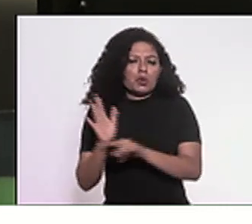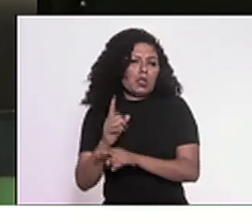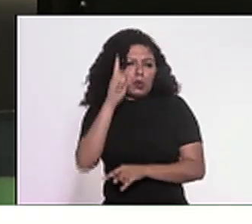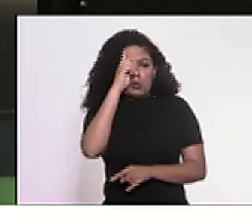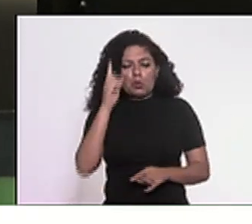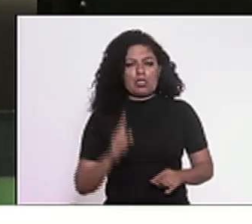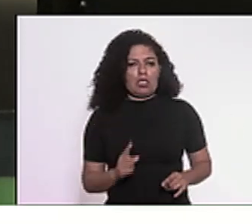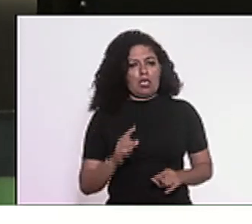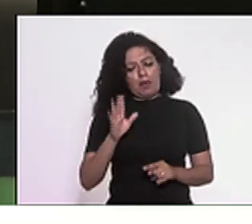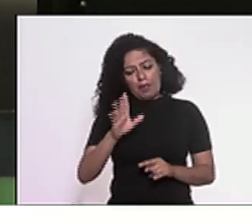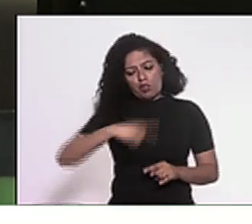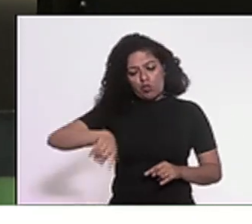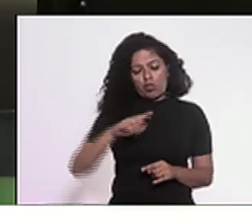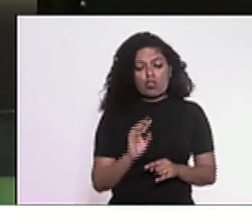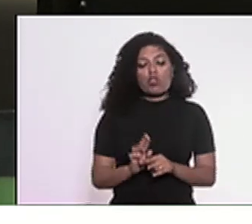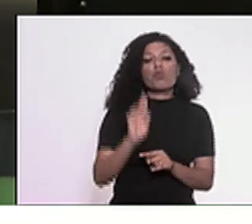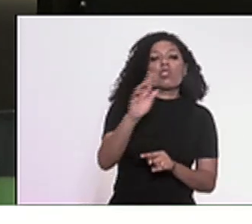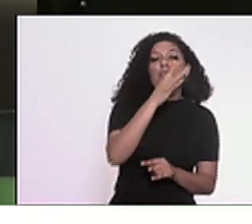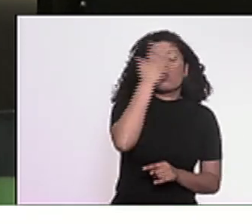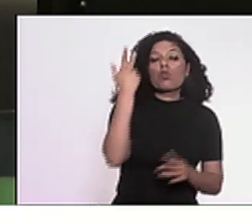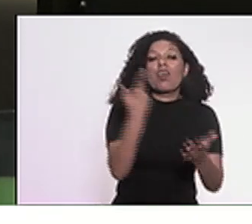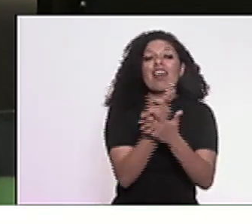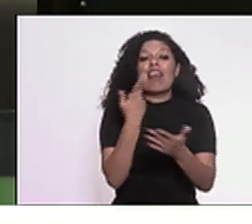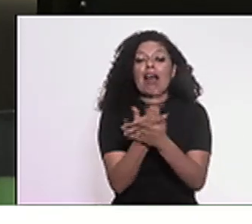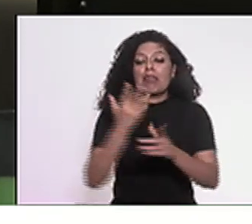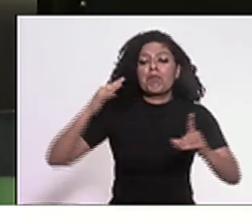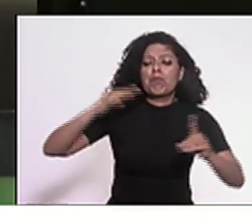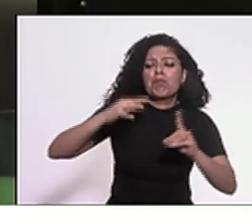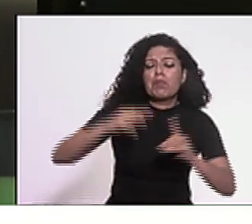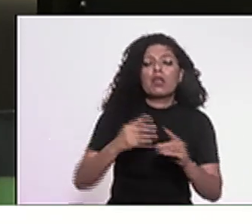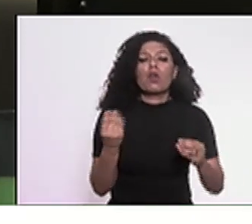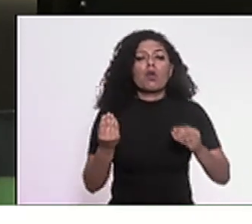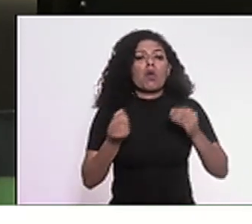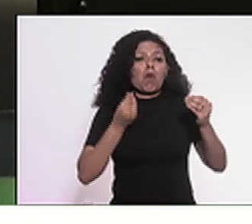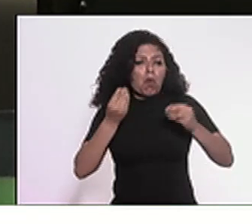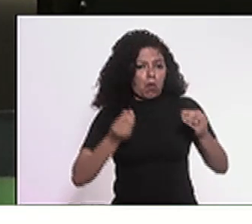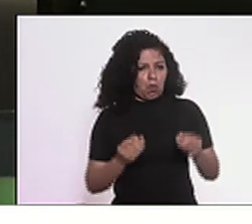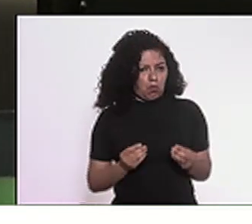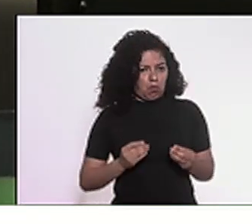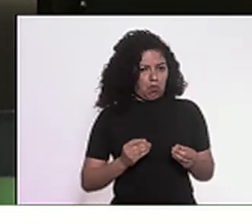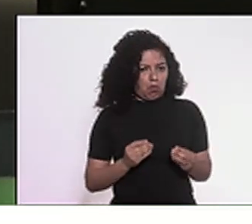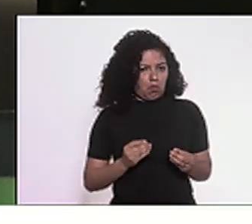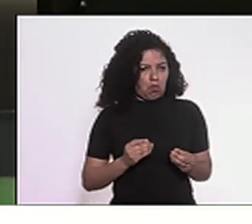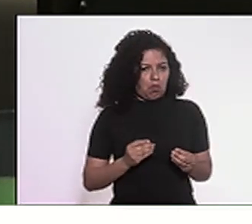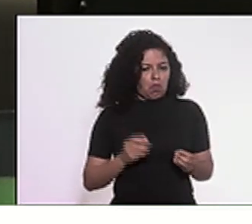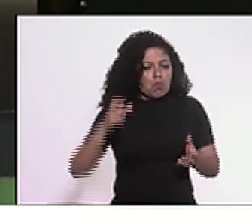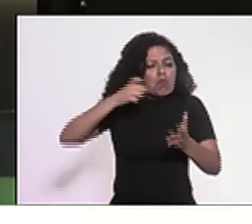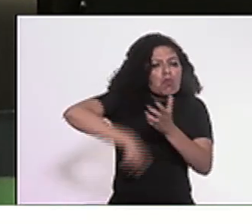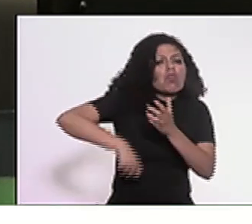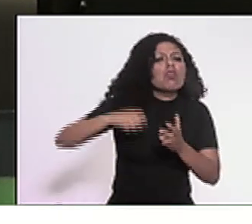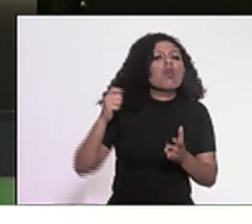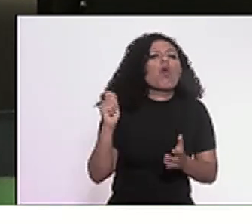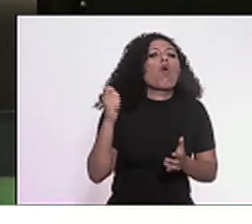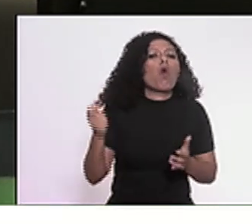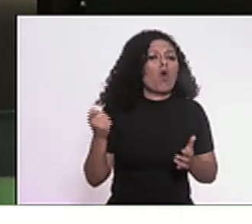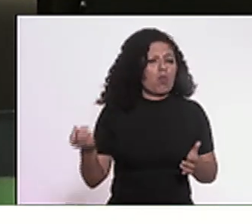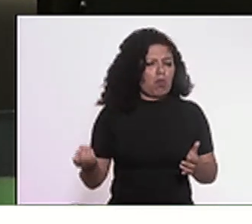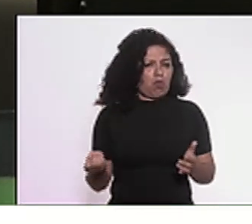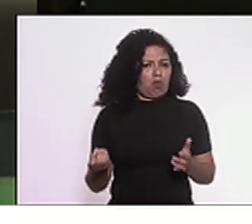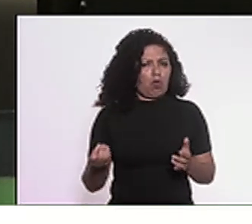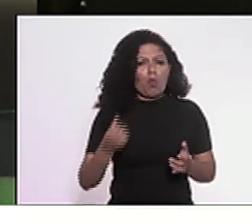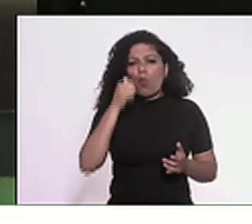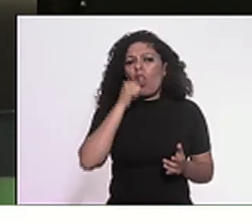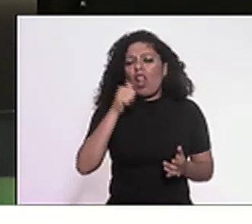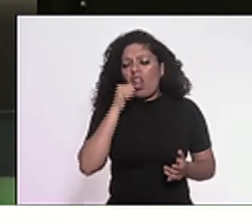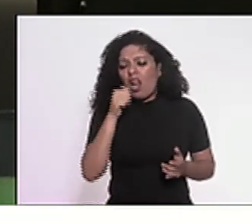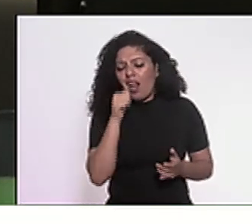como a gente vai responsabilizar esses agressores, como vai proteger as mulheres que sofreram. Então, o que pode fazer em relação